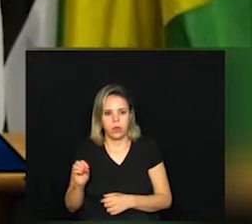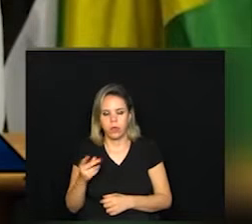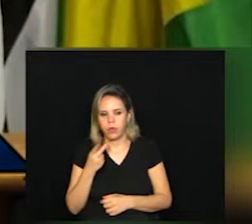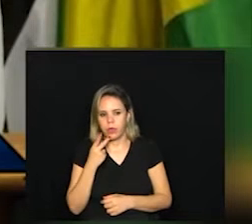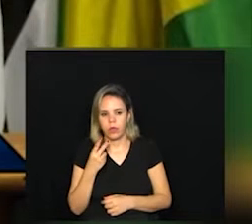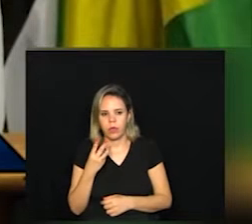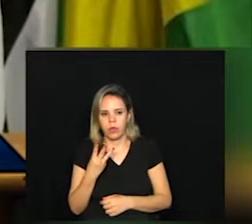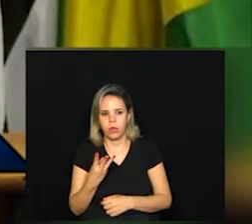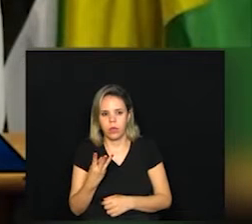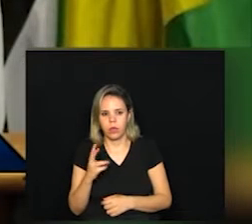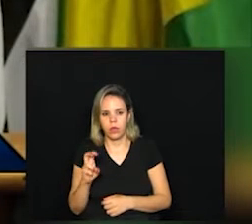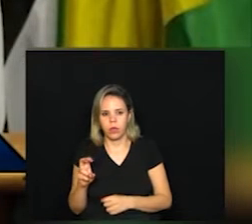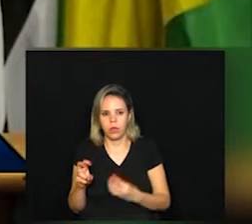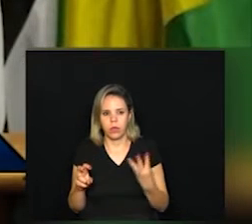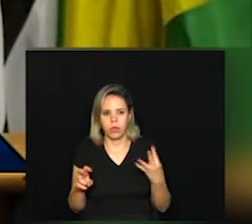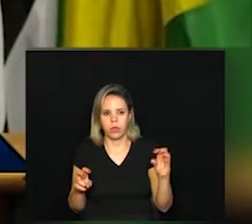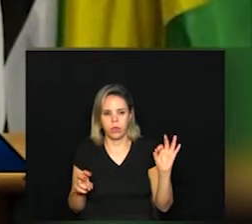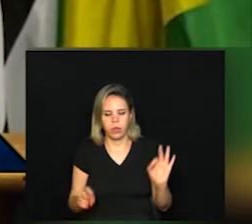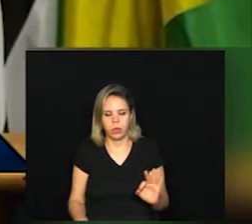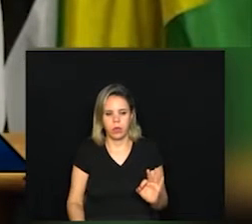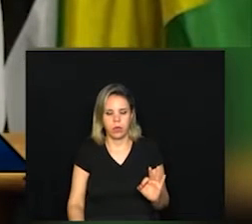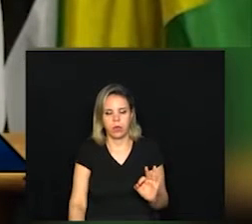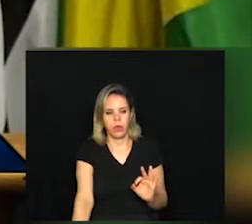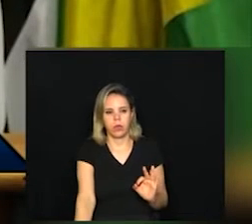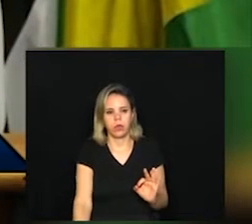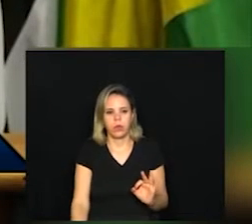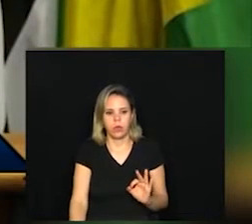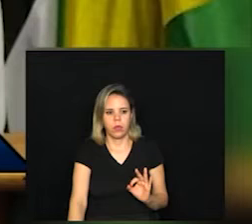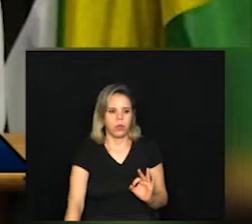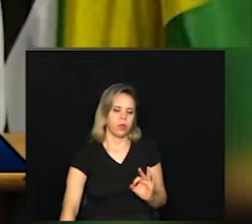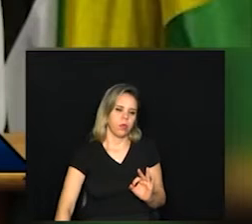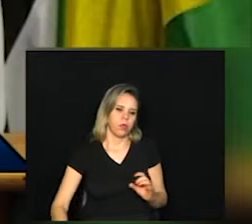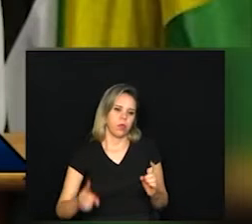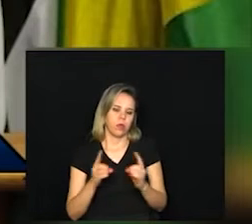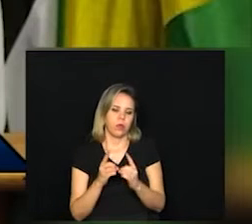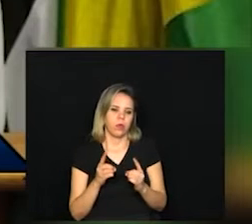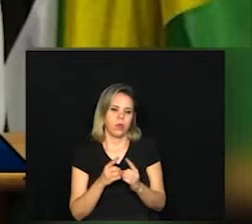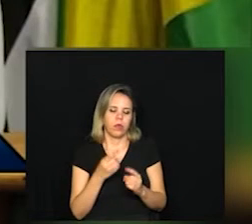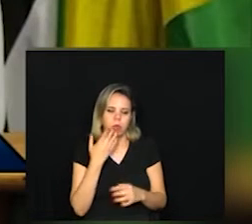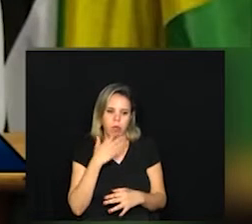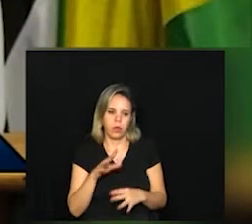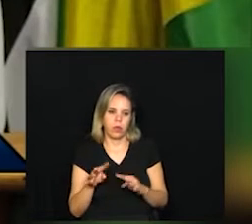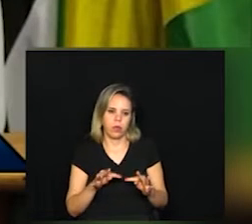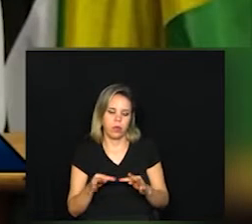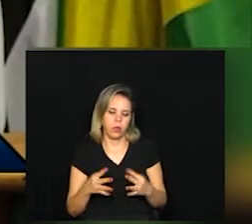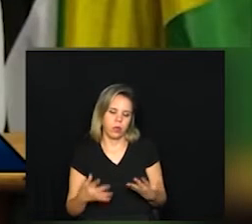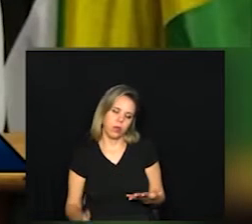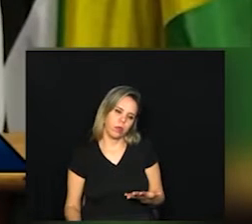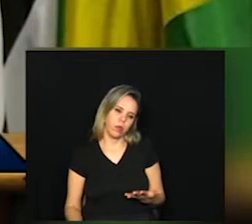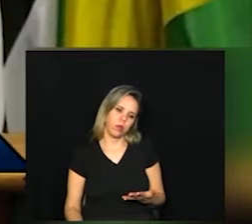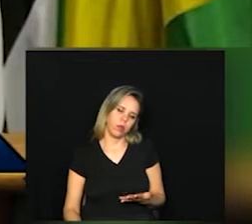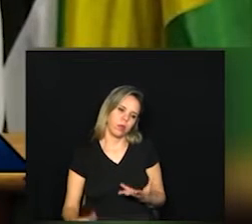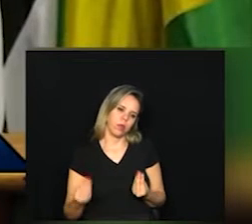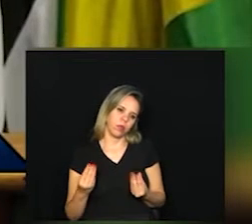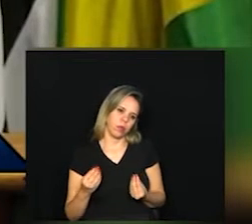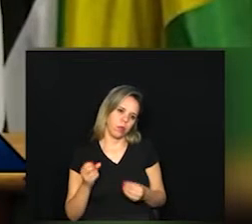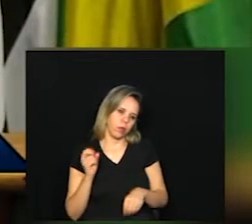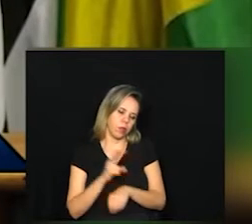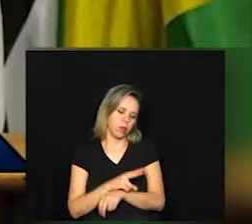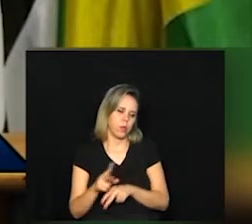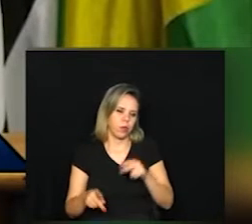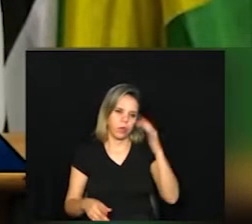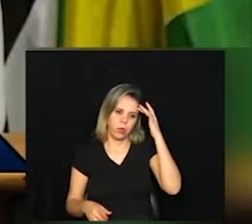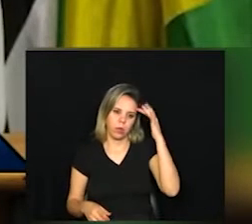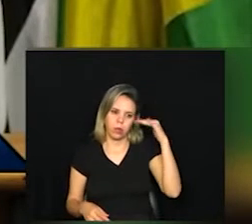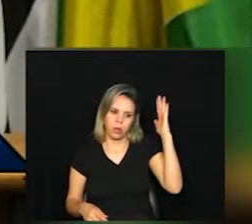de 35% a 40% de atendimento de pediatria ali no Mário Gatti. Vai sobrar mais espaço para os adultos